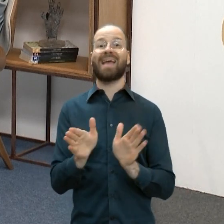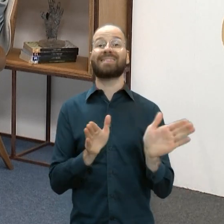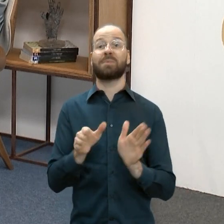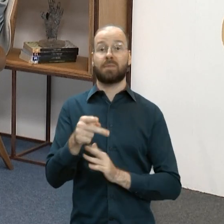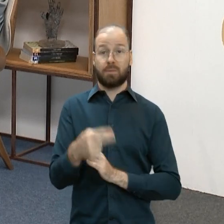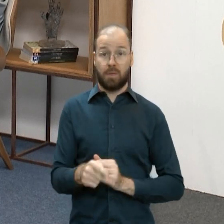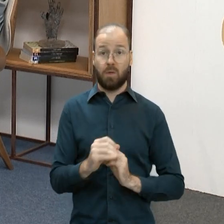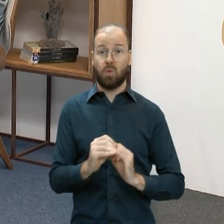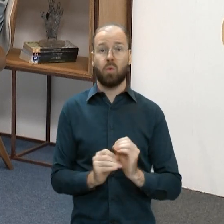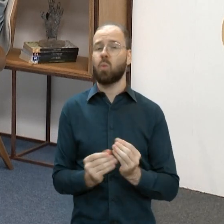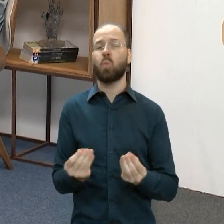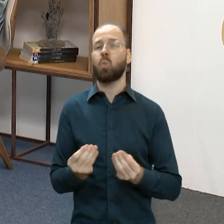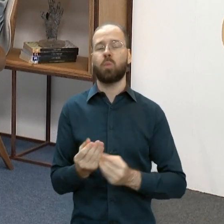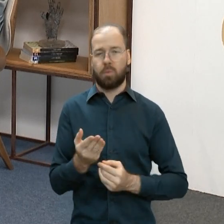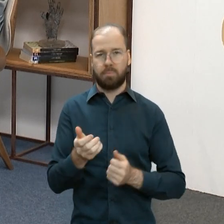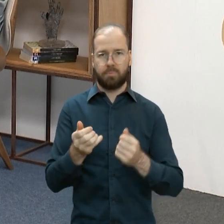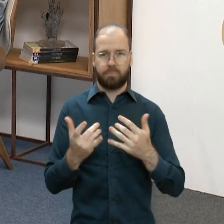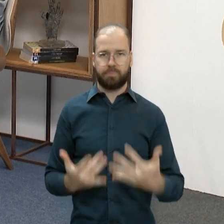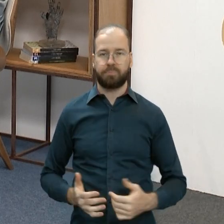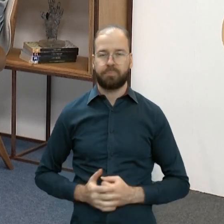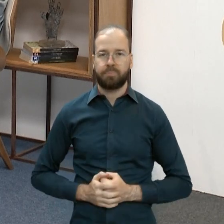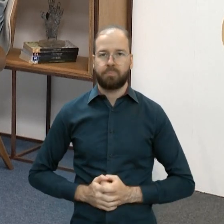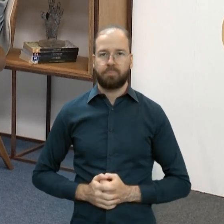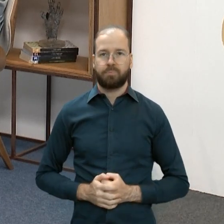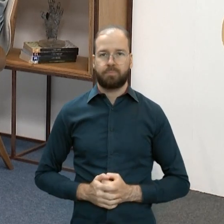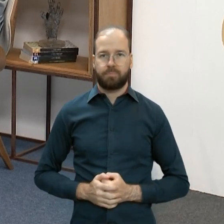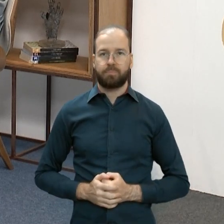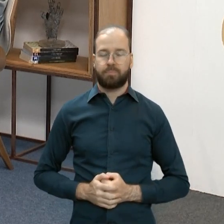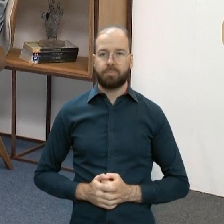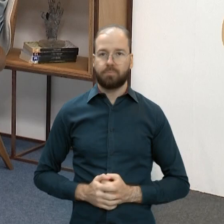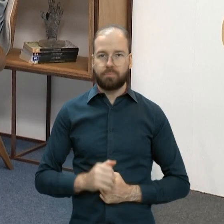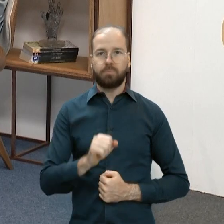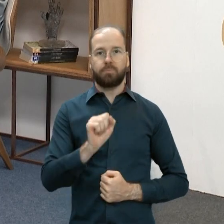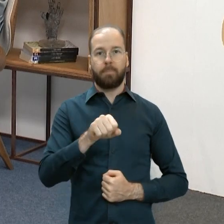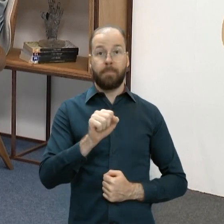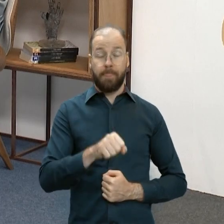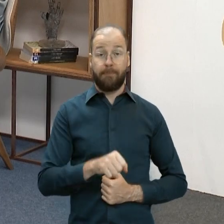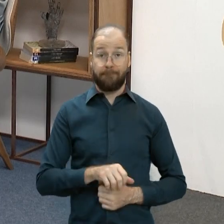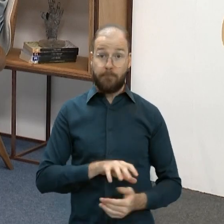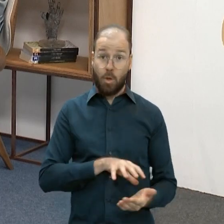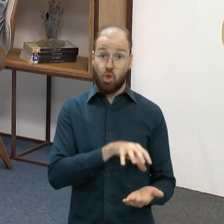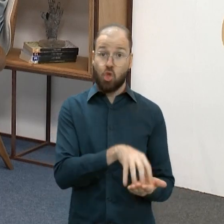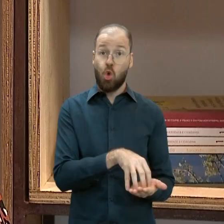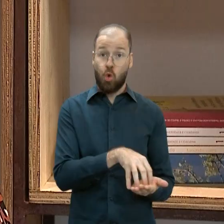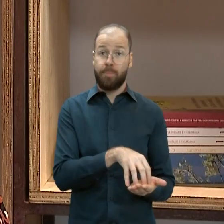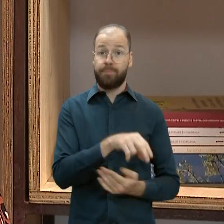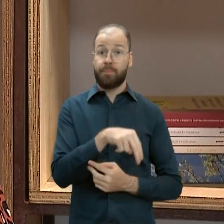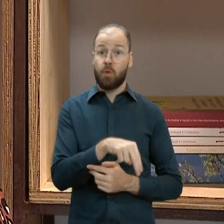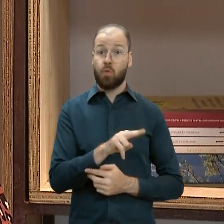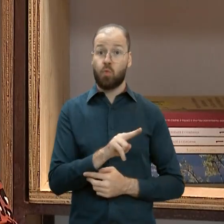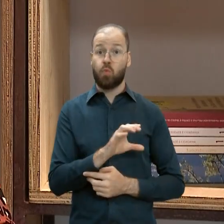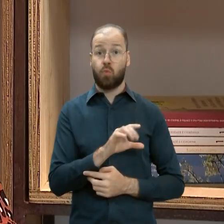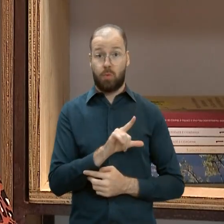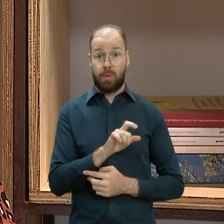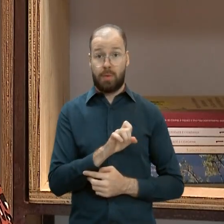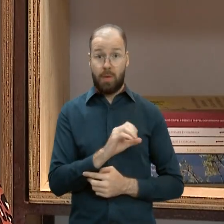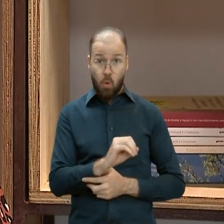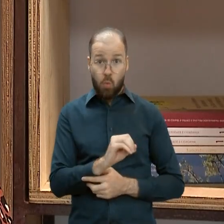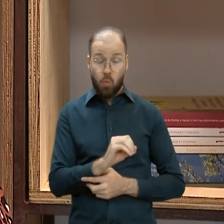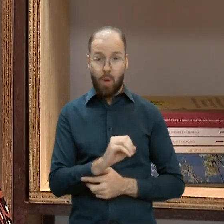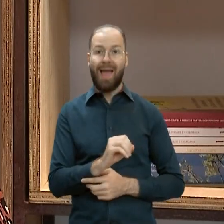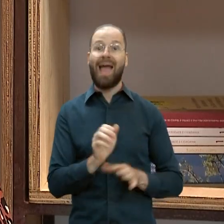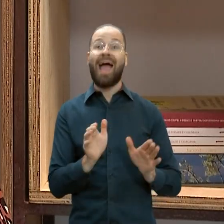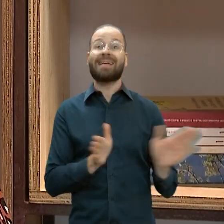da universidade. Sim, o núcleo, né, ele existe desde 2008.